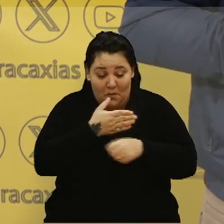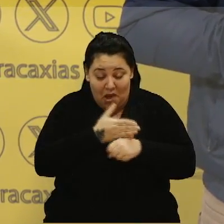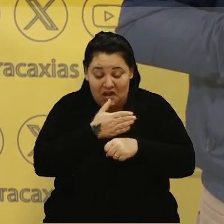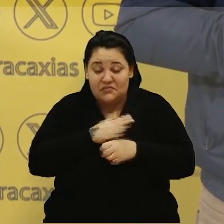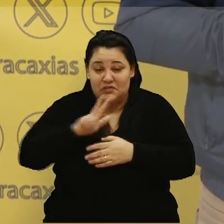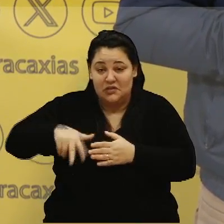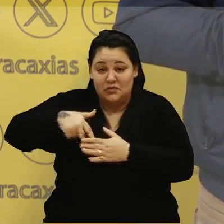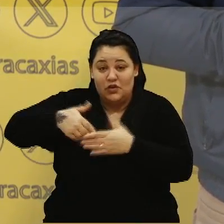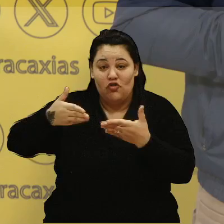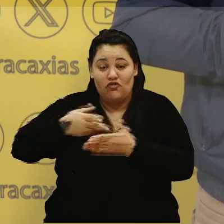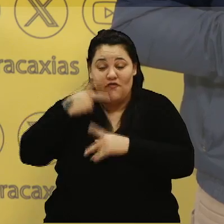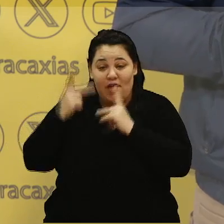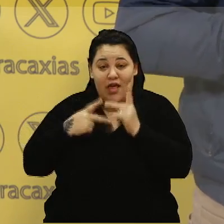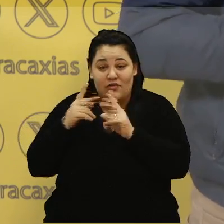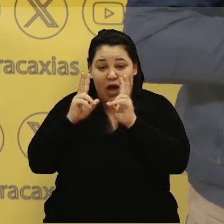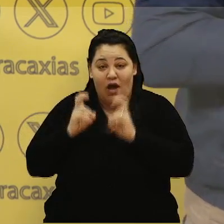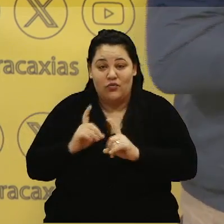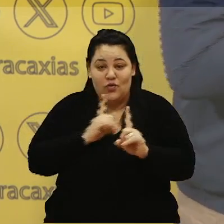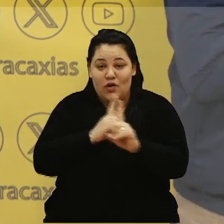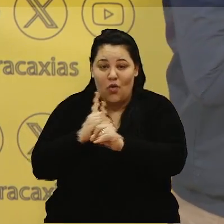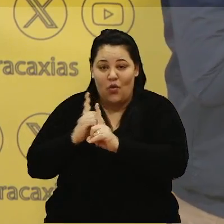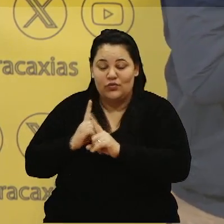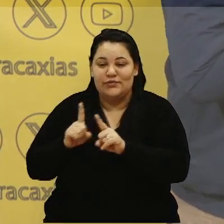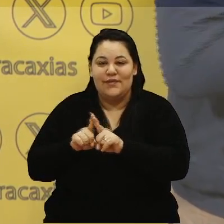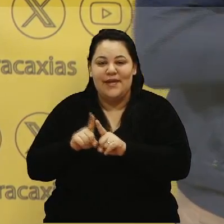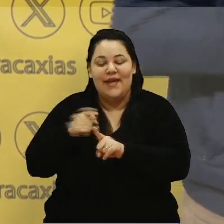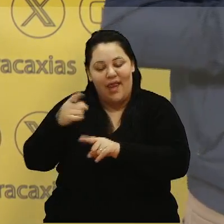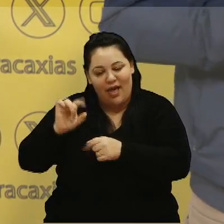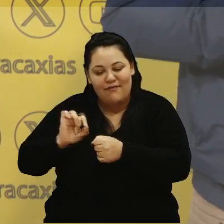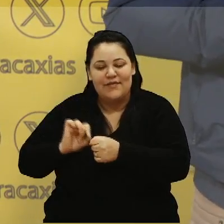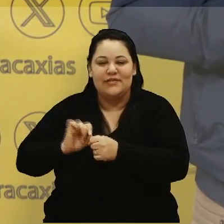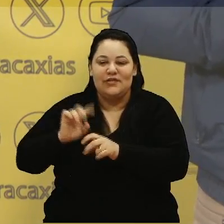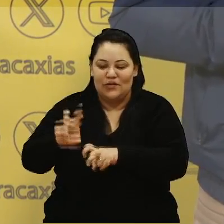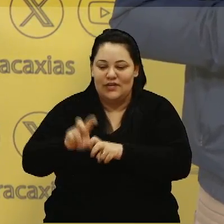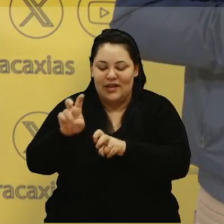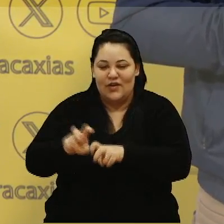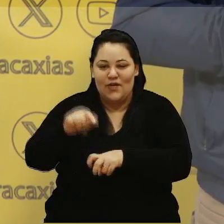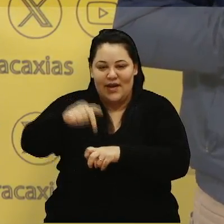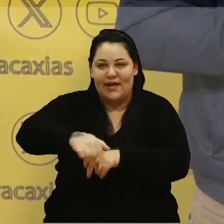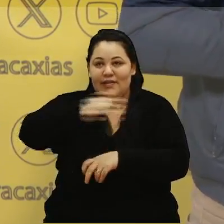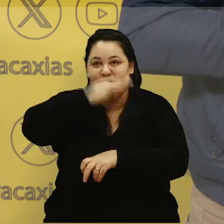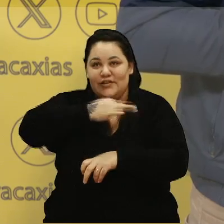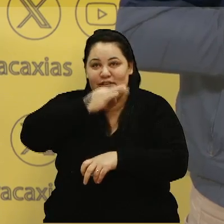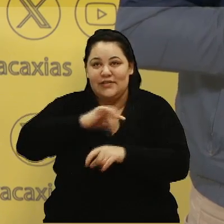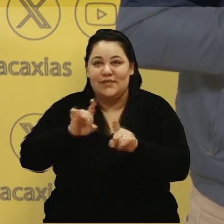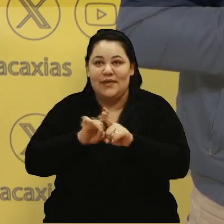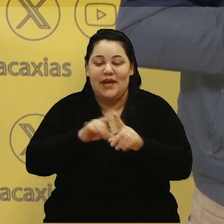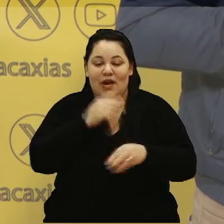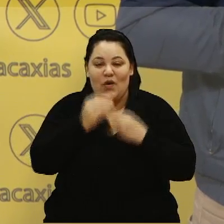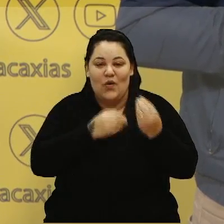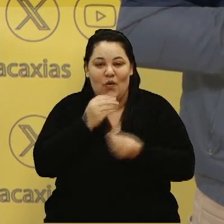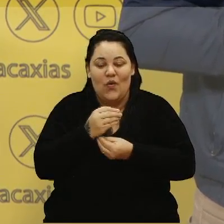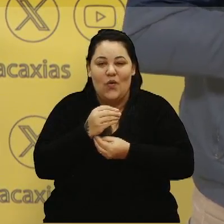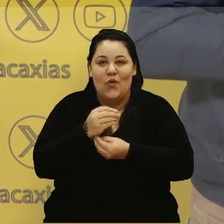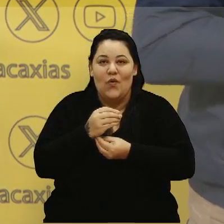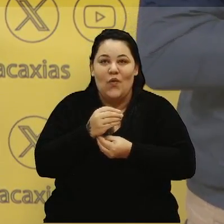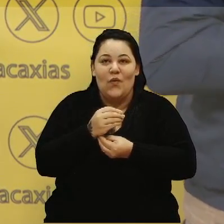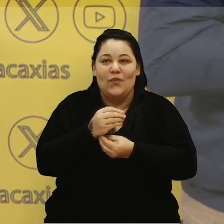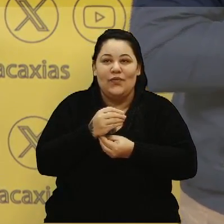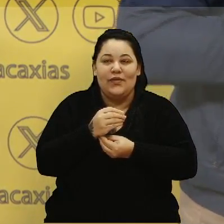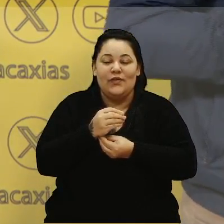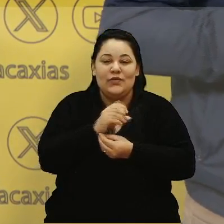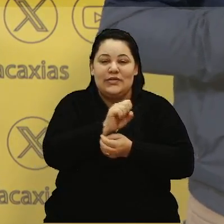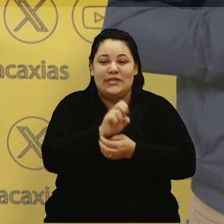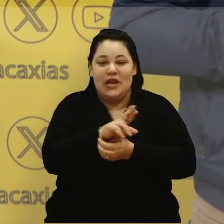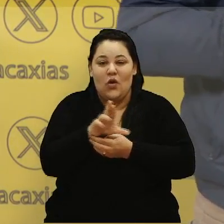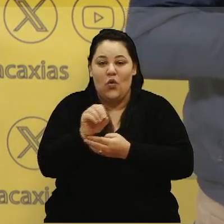tribuna falando sobre alguns encontros que está realizando no interior aqui de Caxias do Sul, como no Cerro da Glória, Loreto,